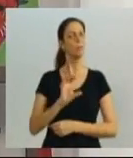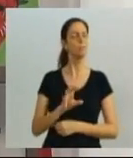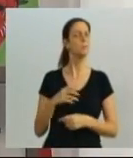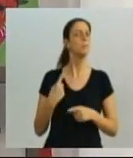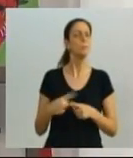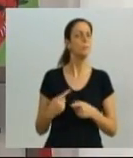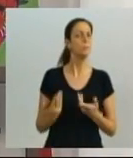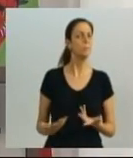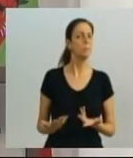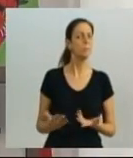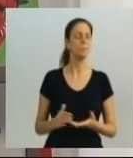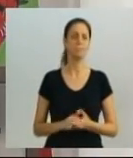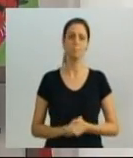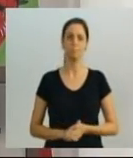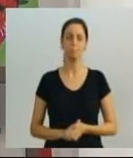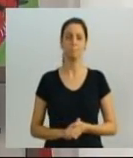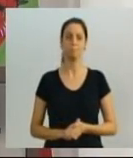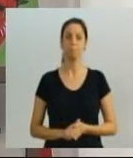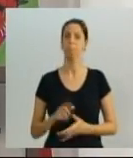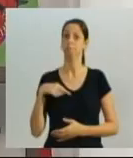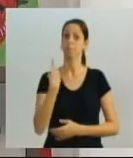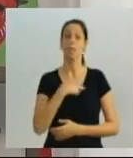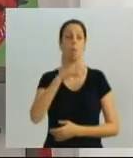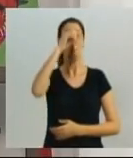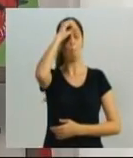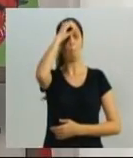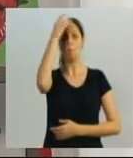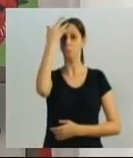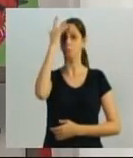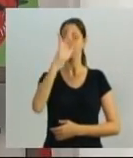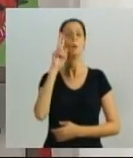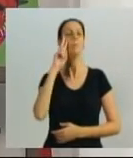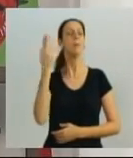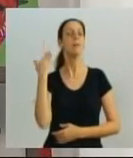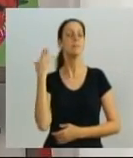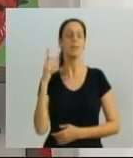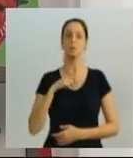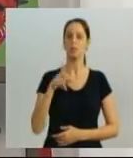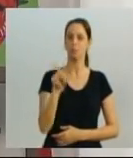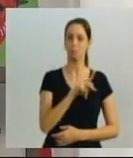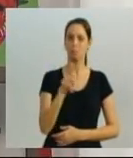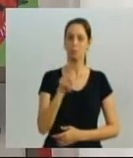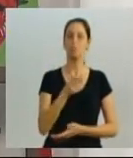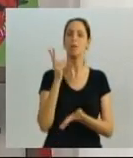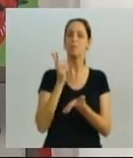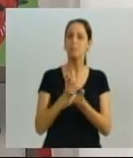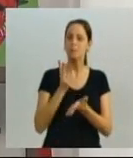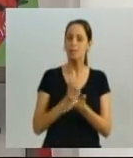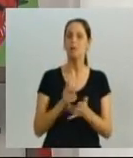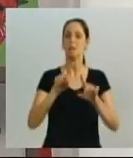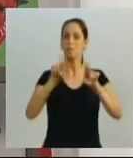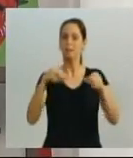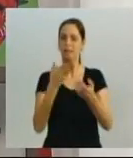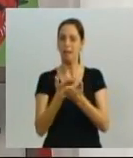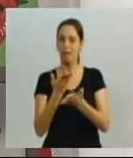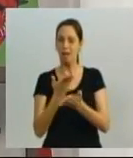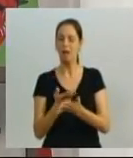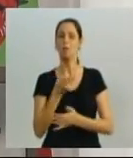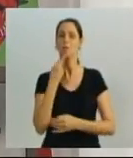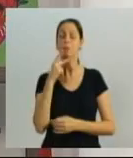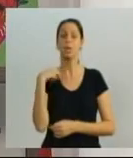xeque. Nós não sabemos. Tinha um professor meu que levantava isso quase toda a aula, que nós não